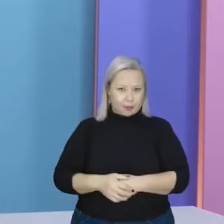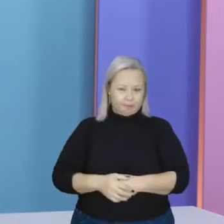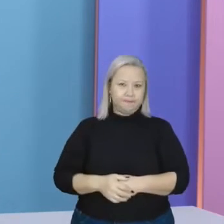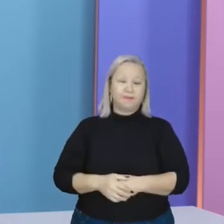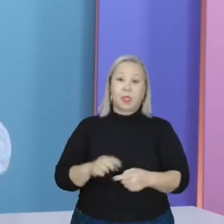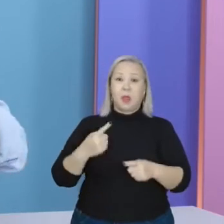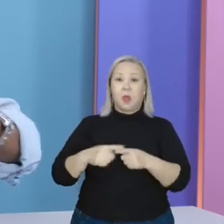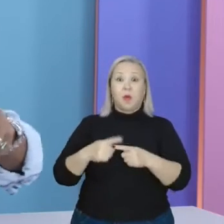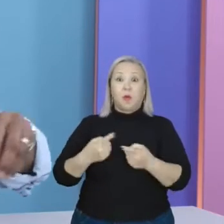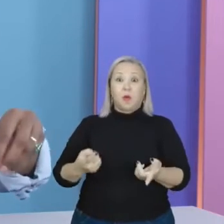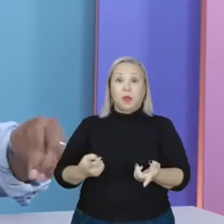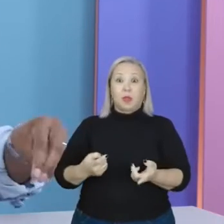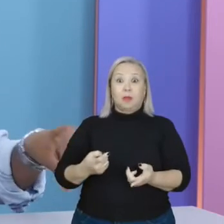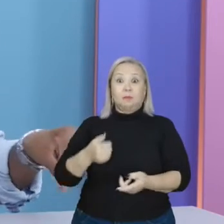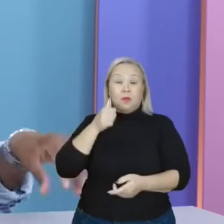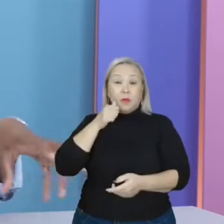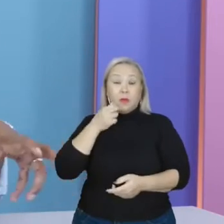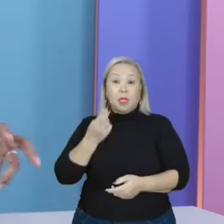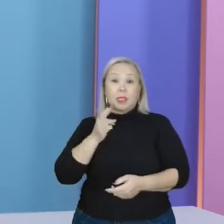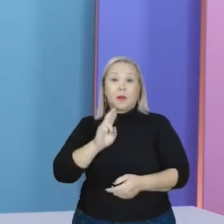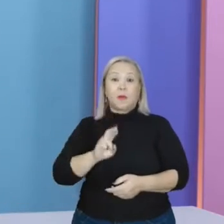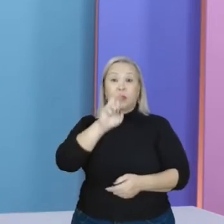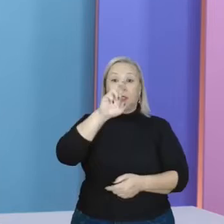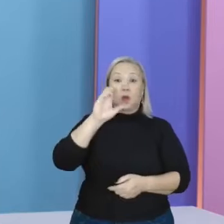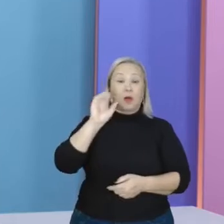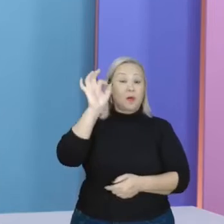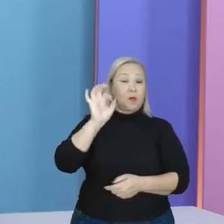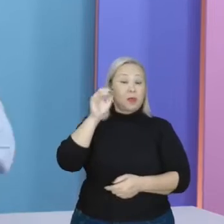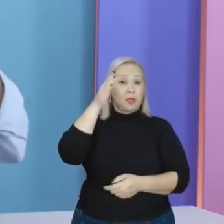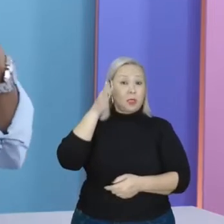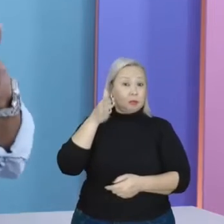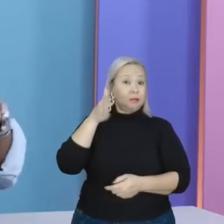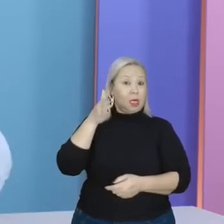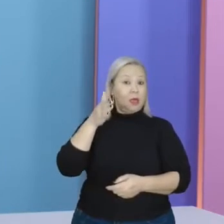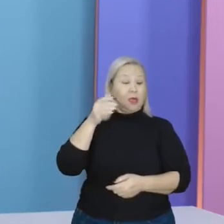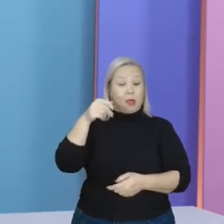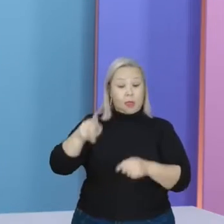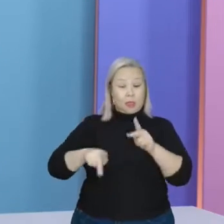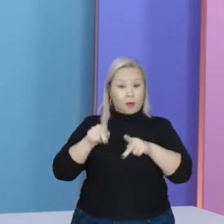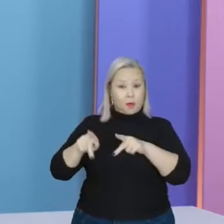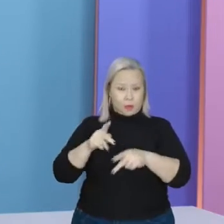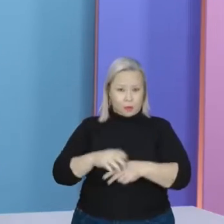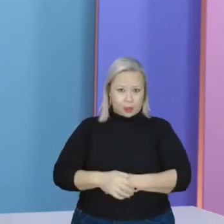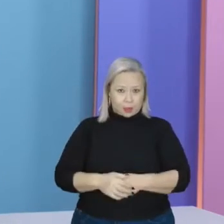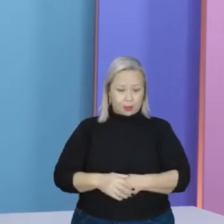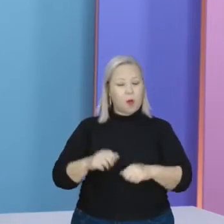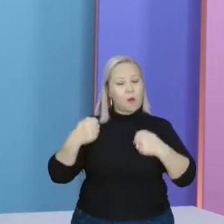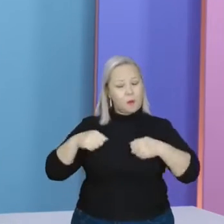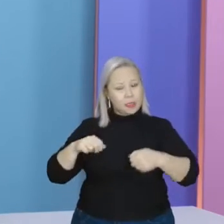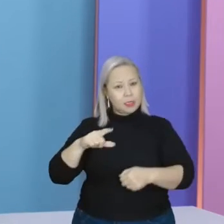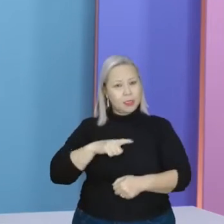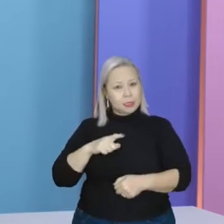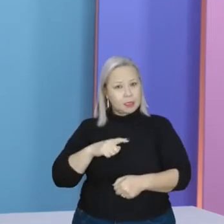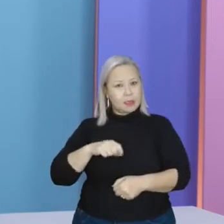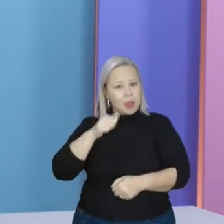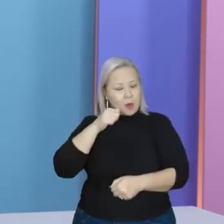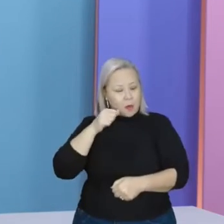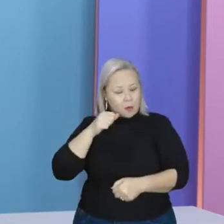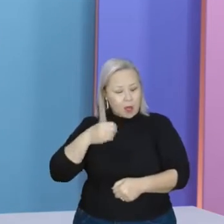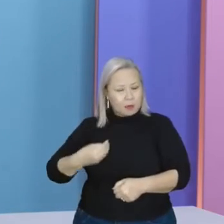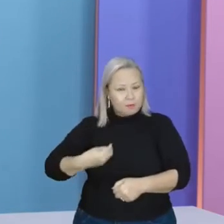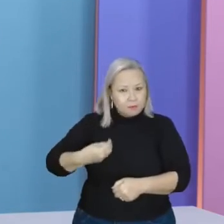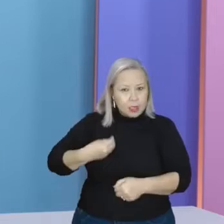população, então esse 52% tem que estar representado em todos os espaços, esse é o nosso objetivo, essa proporcionalidade que é